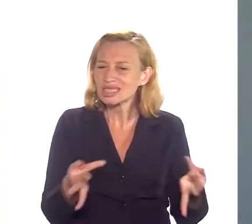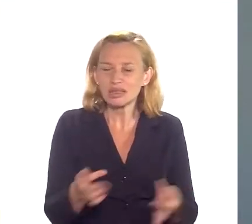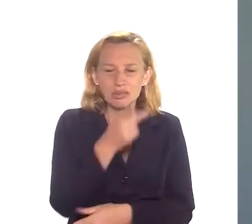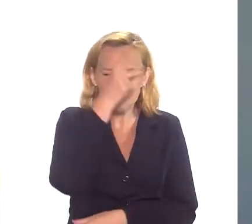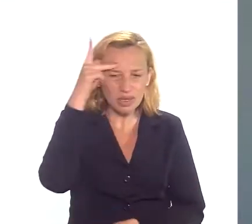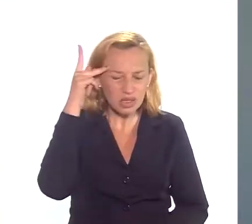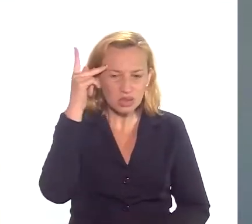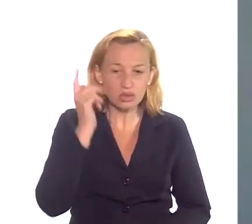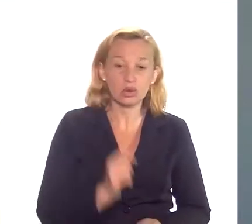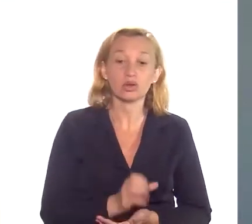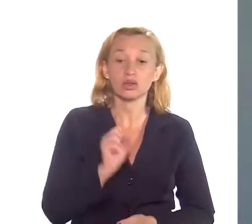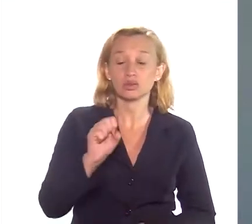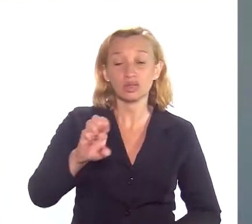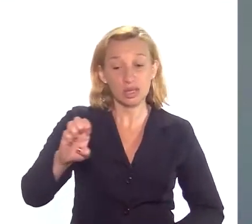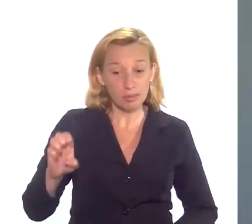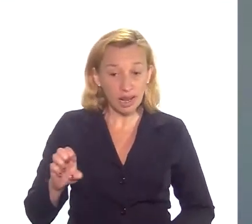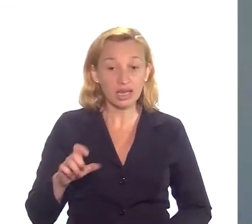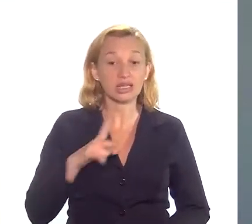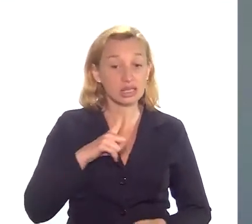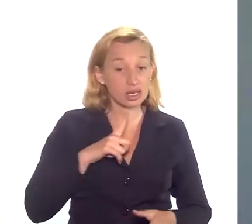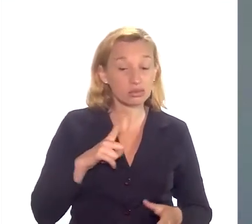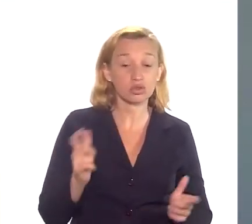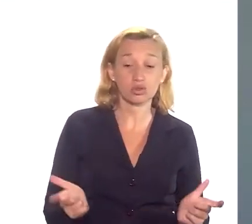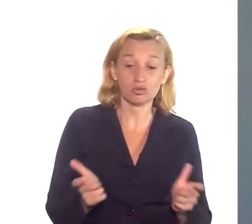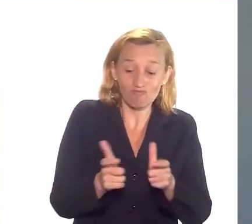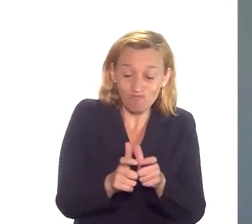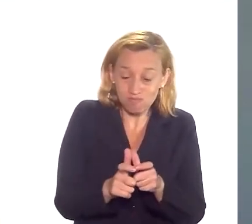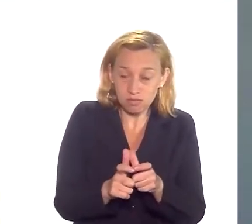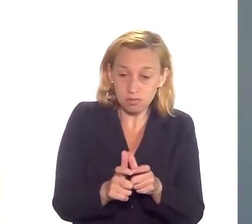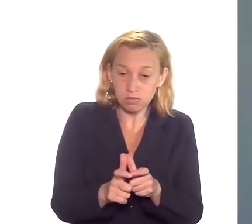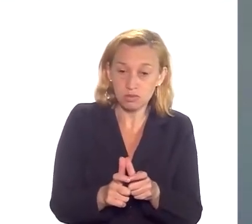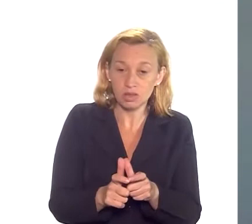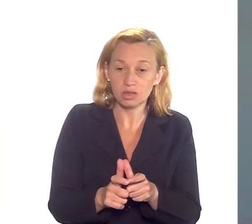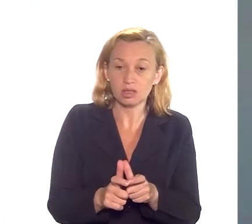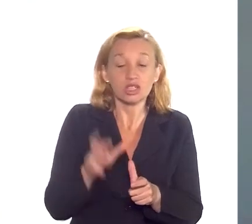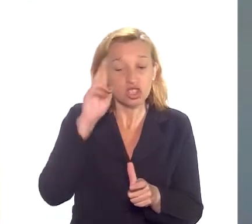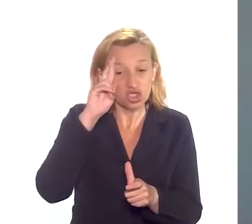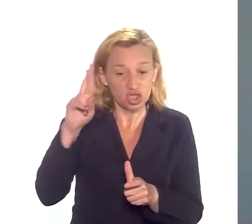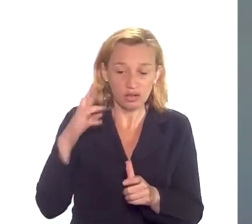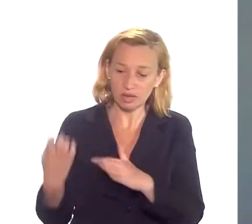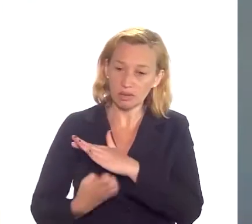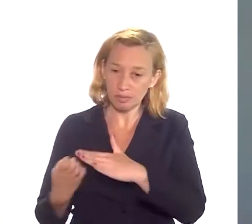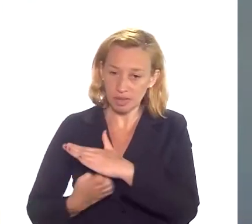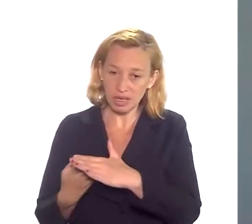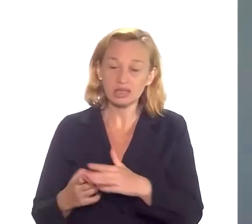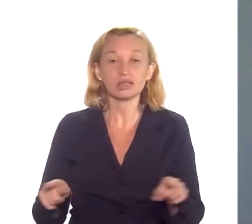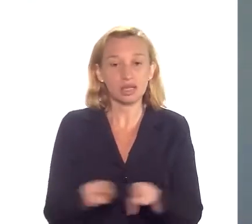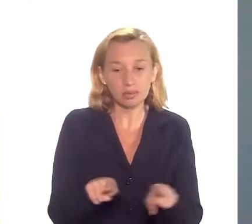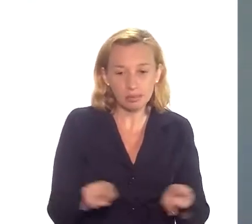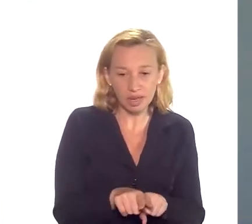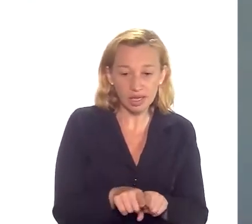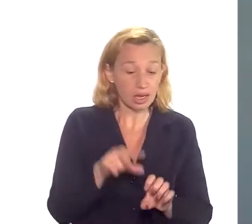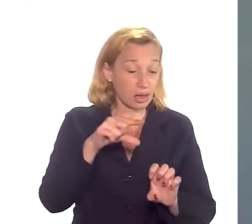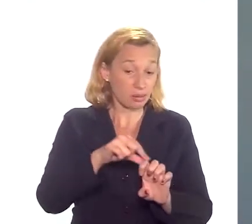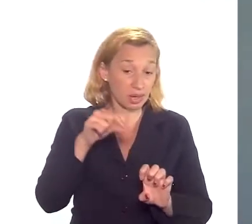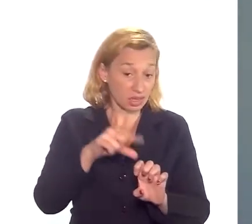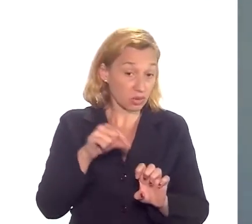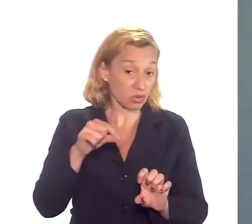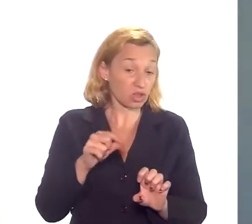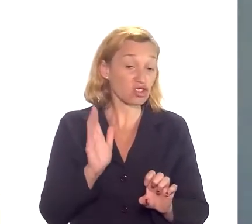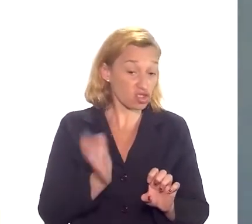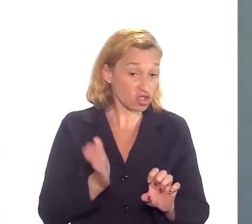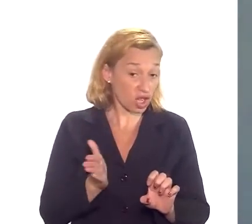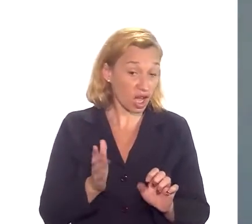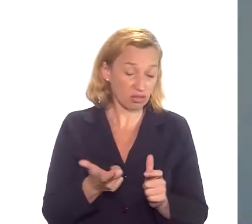mesmo as mais simples, porque no Sebrae delas a gente tem pequenas empresárias, né? que têm negócios mais estruturados, mas a gente também